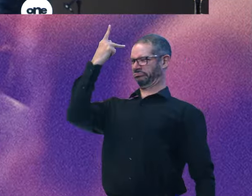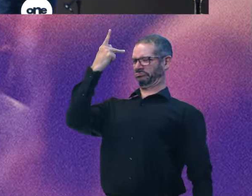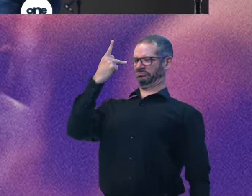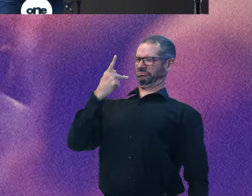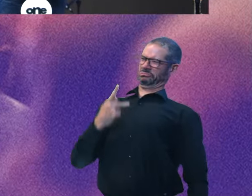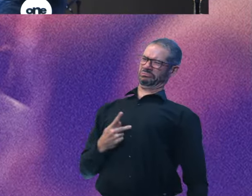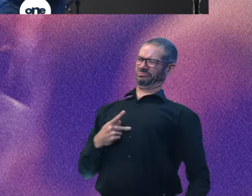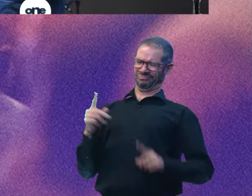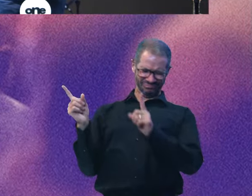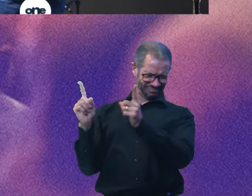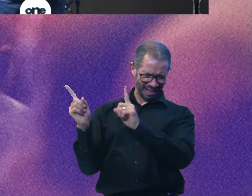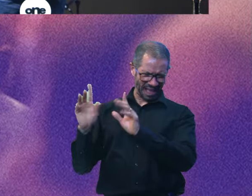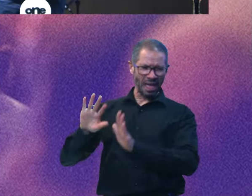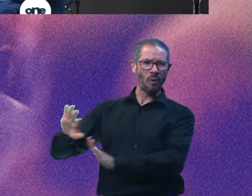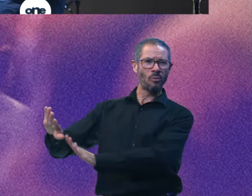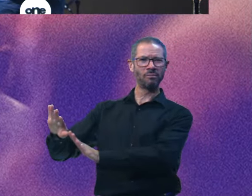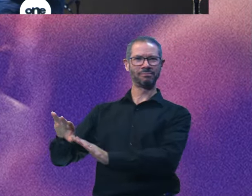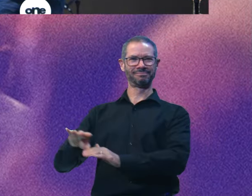egoístas.